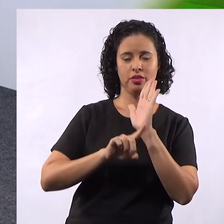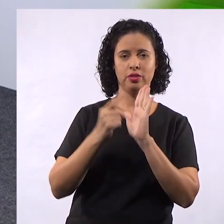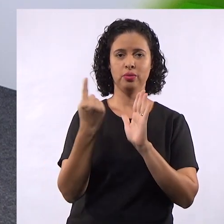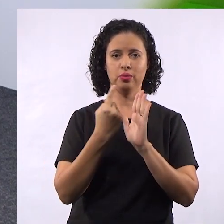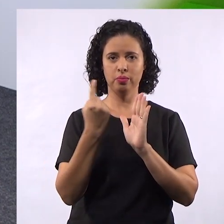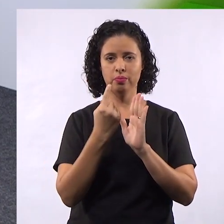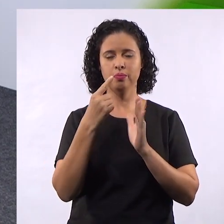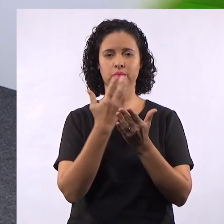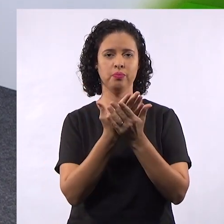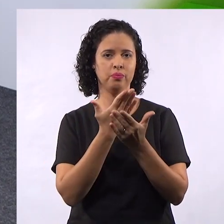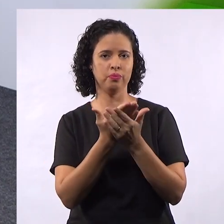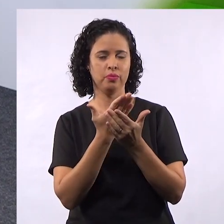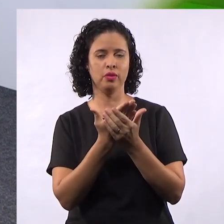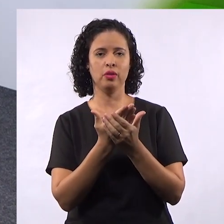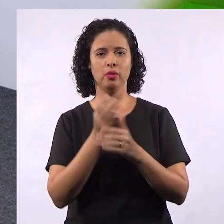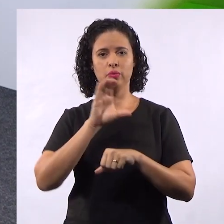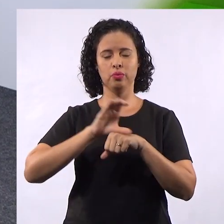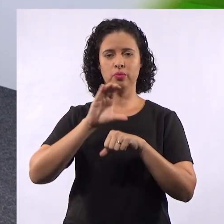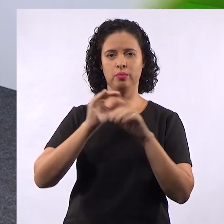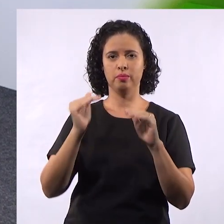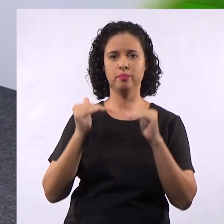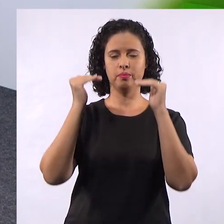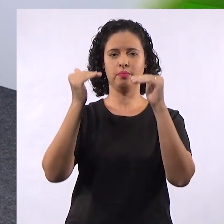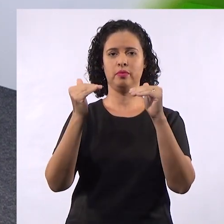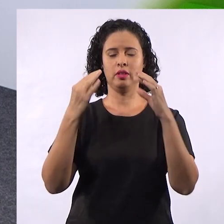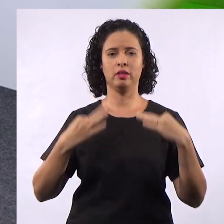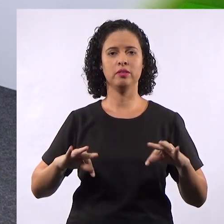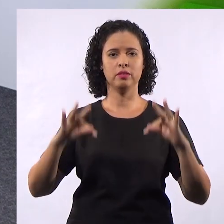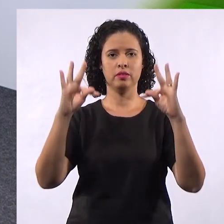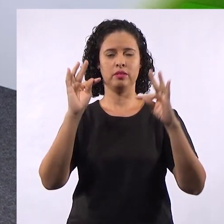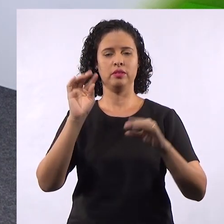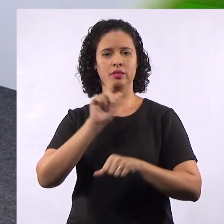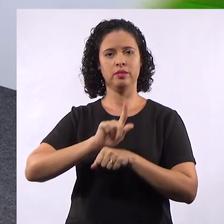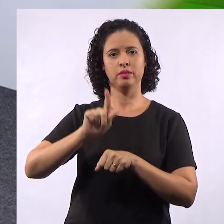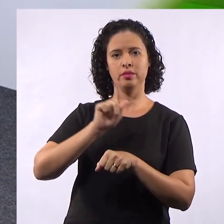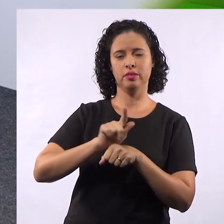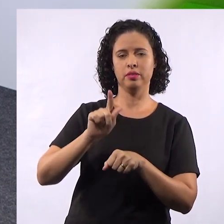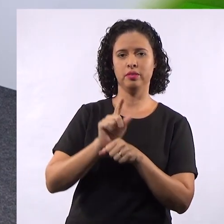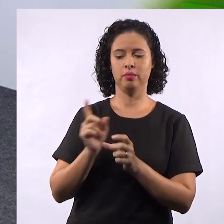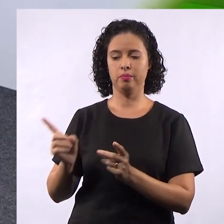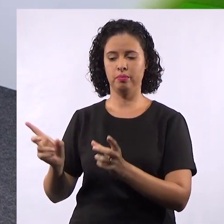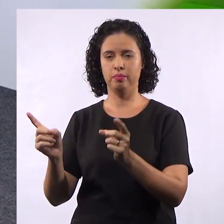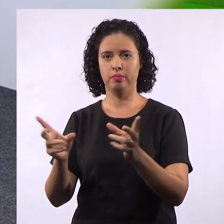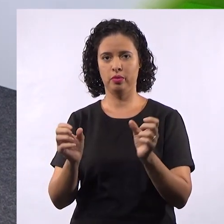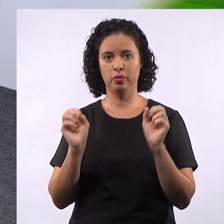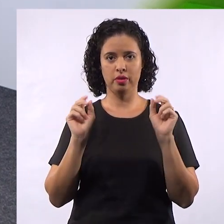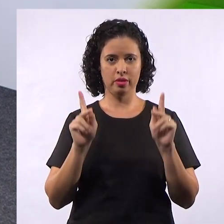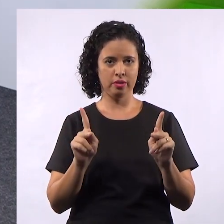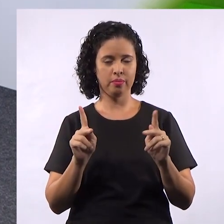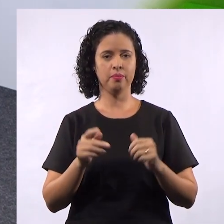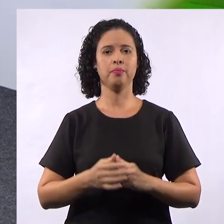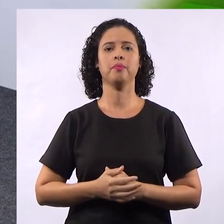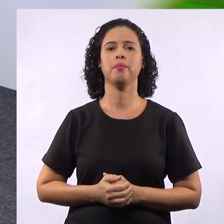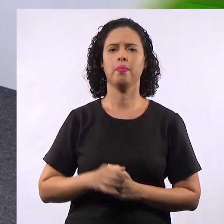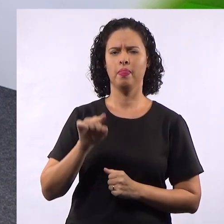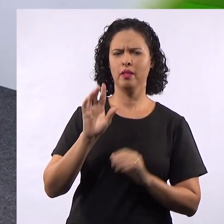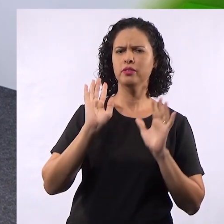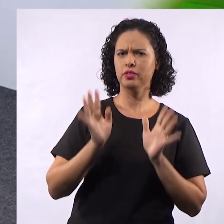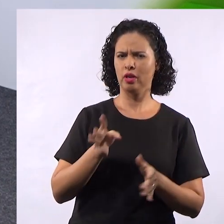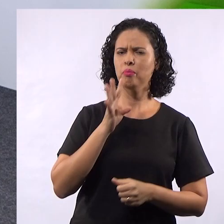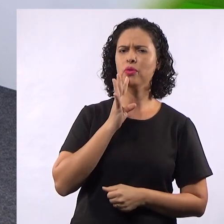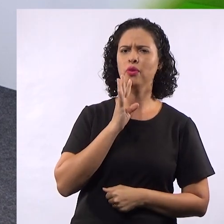é estudante do curso Superior de Tecnologia em Gestão Comercial aqui do Instituto Federal de Rondônia, tá ok? Você já